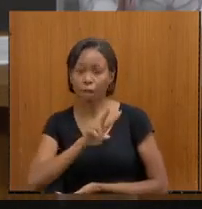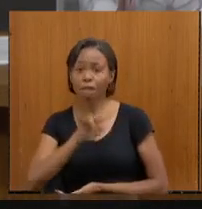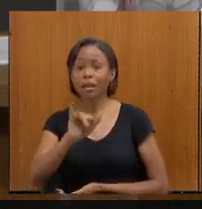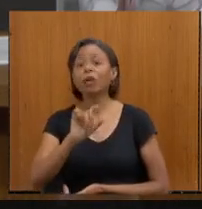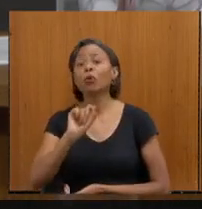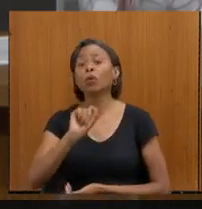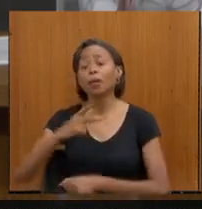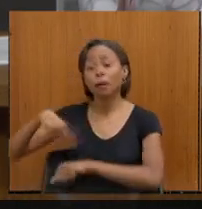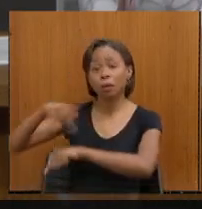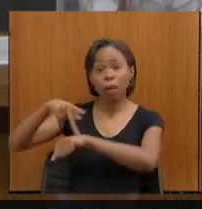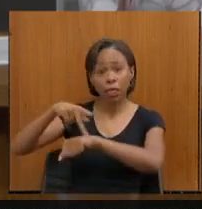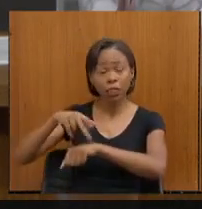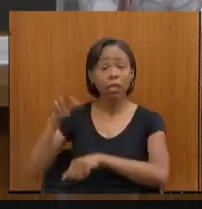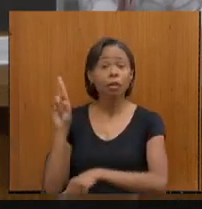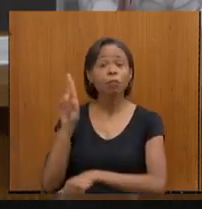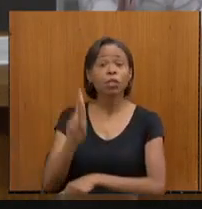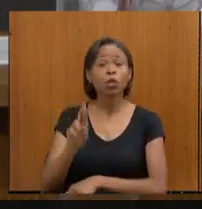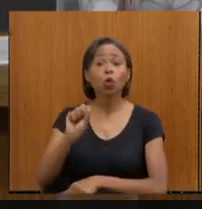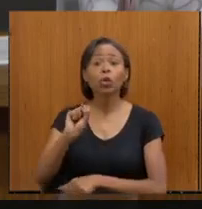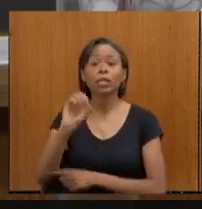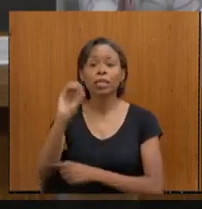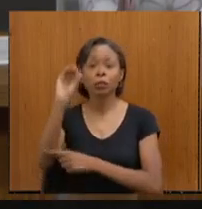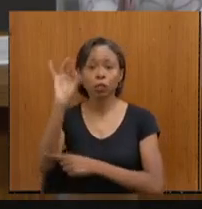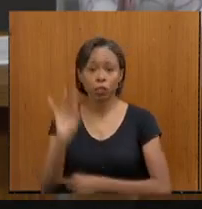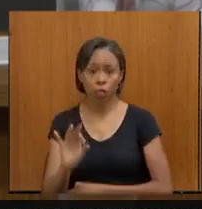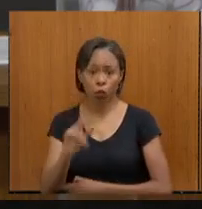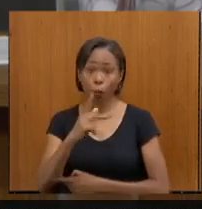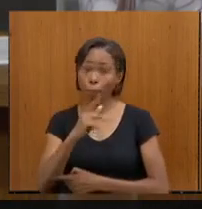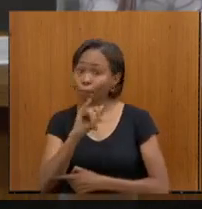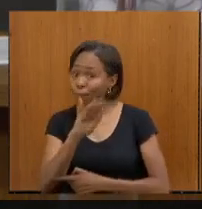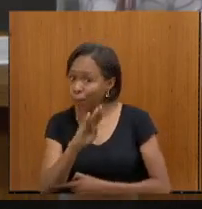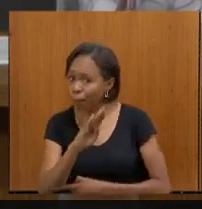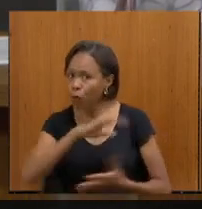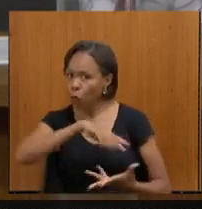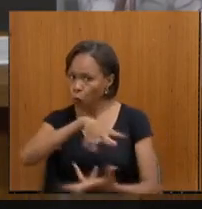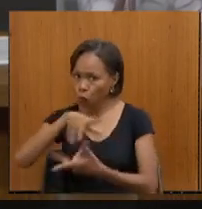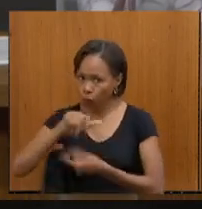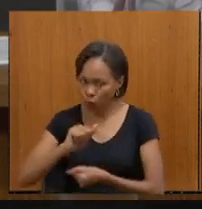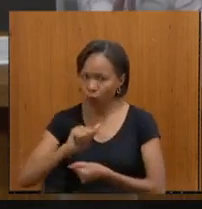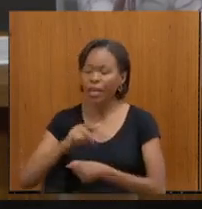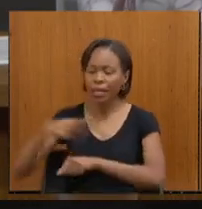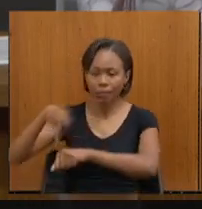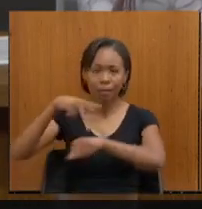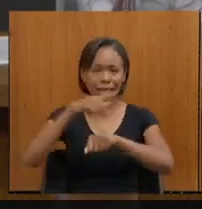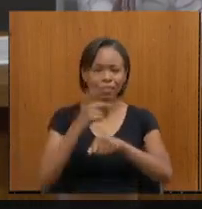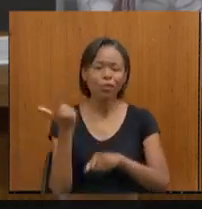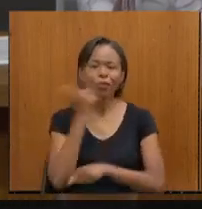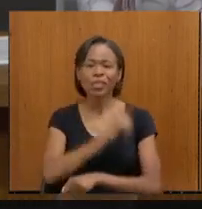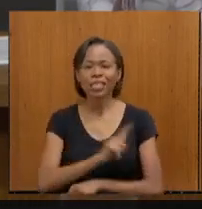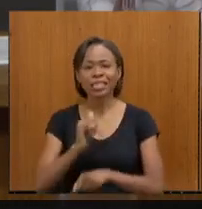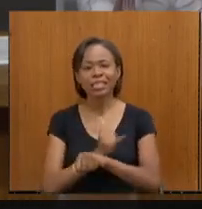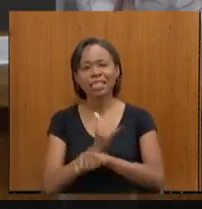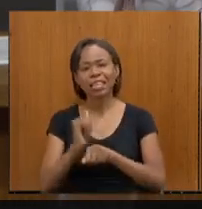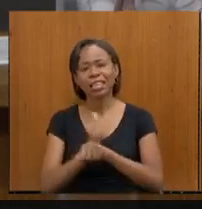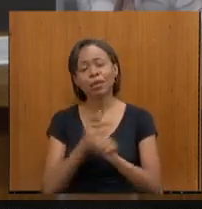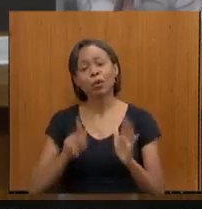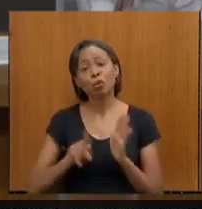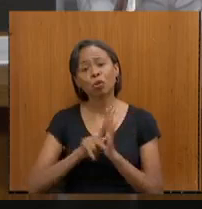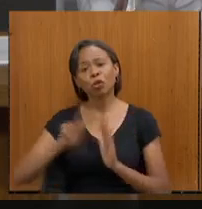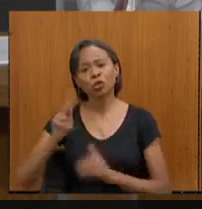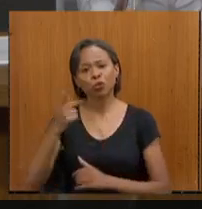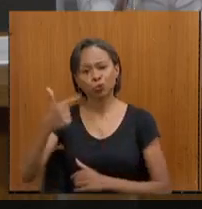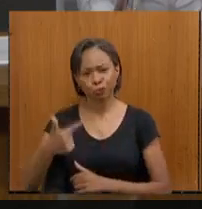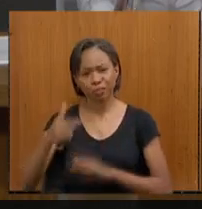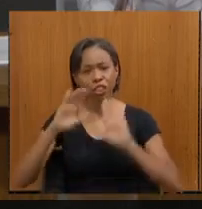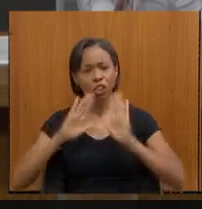países que representam oitenta por cento do PIB Global vão ter as suas estratégias de e já lançado